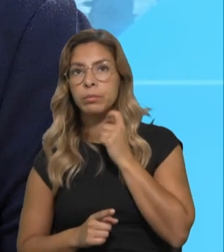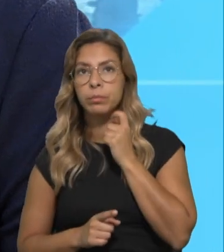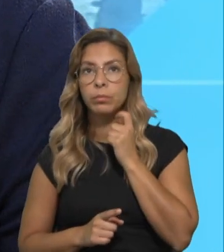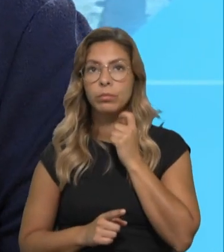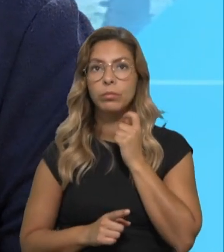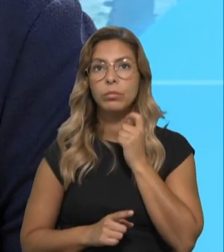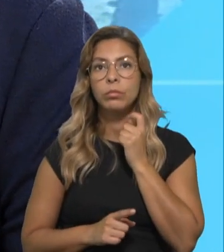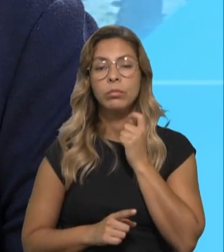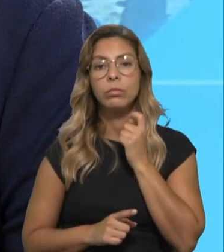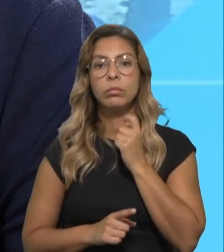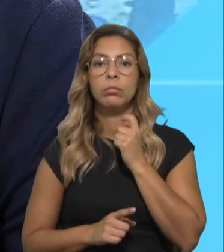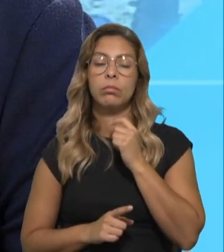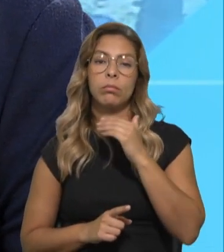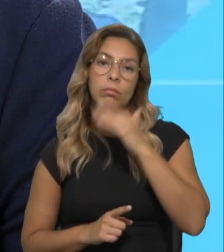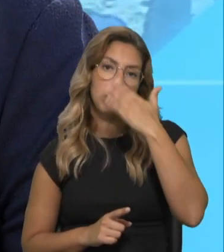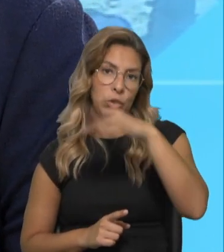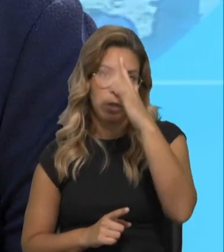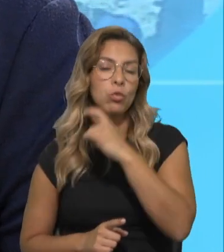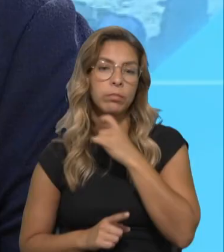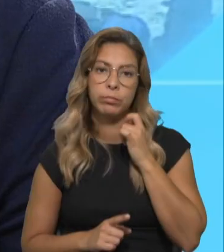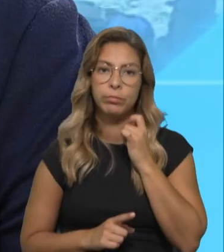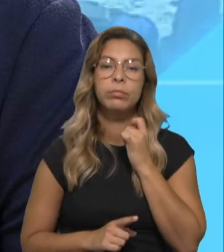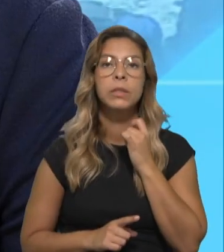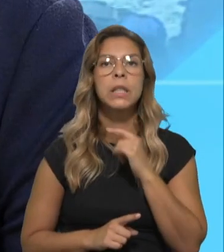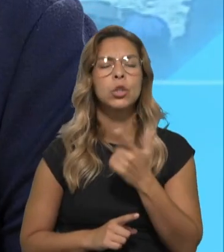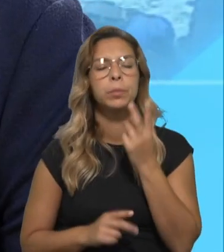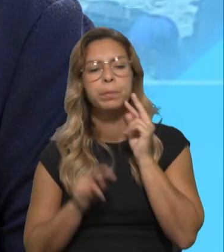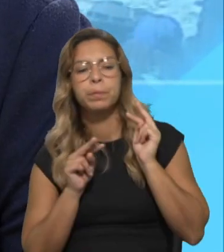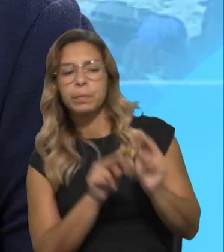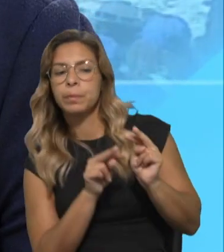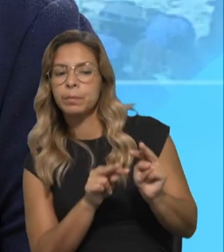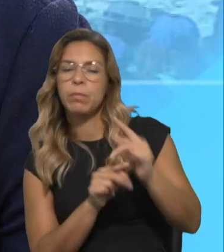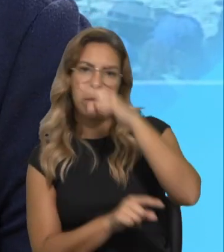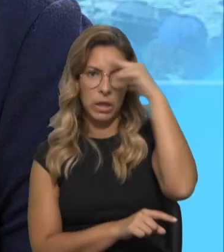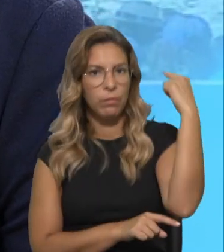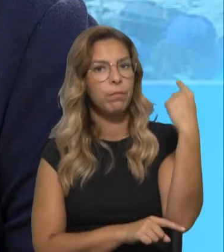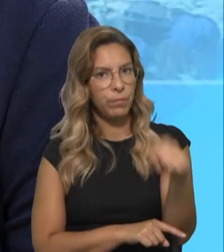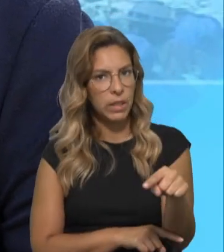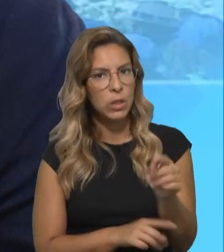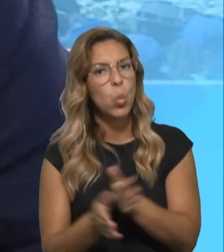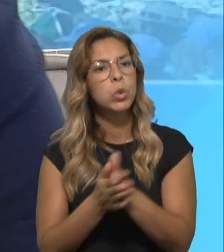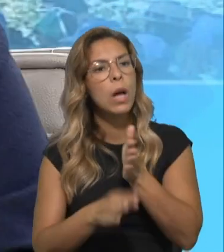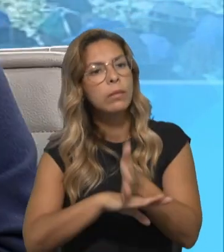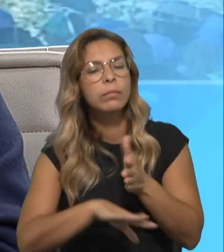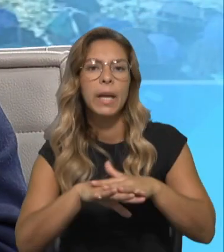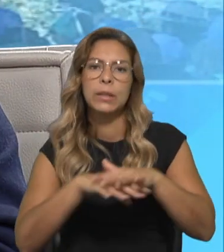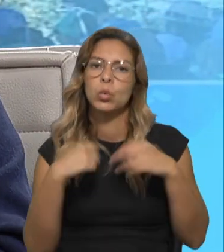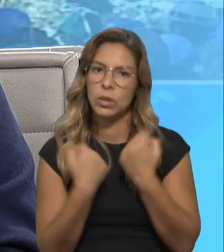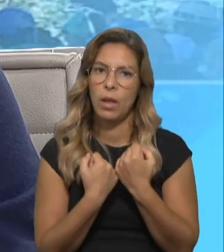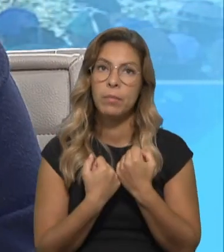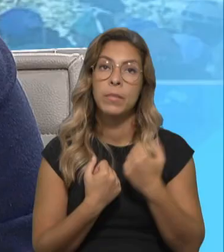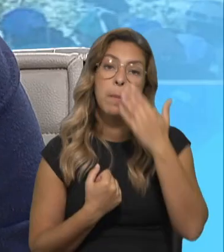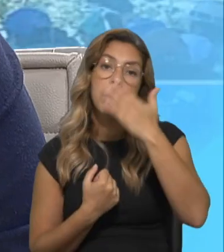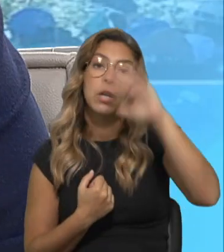velhos, anciãos, que olham com alguma dificuldade para essa utilização. Os mais velhos, porque não